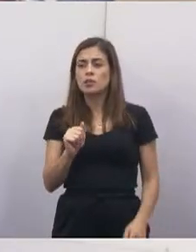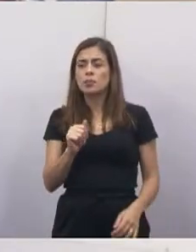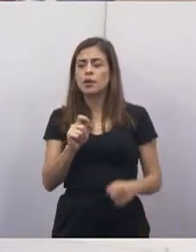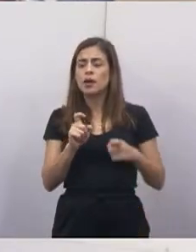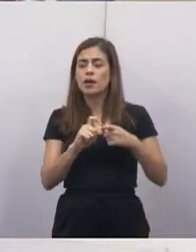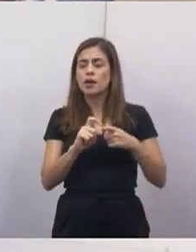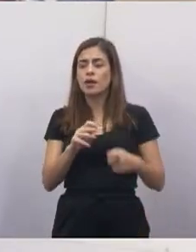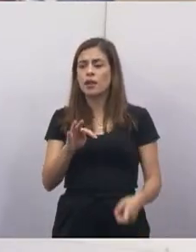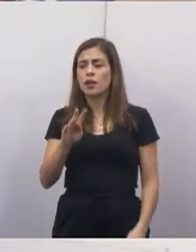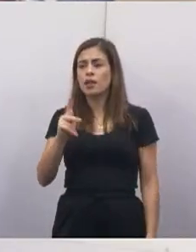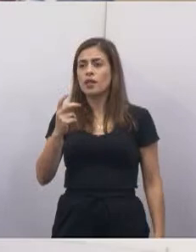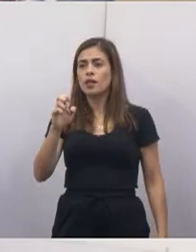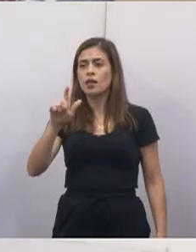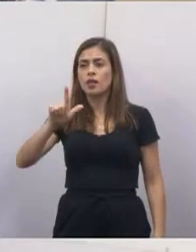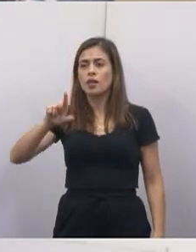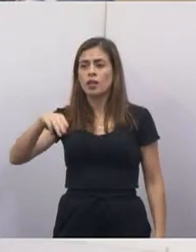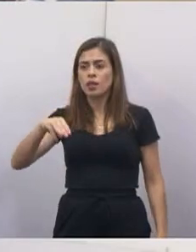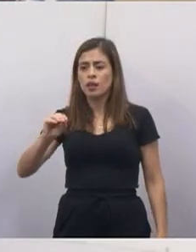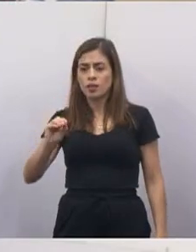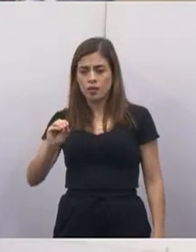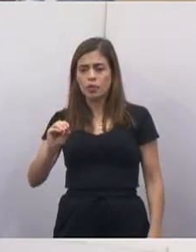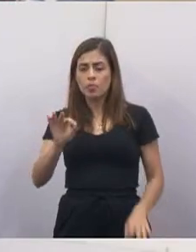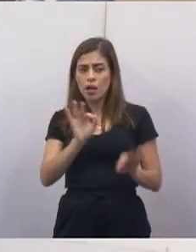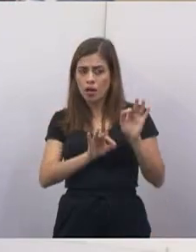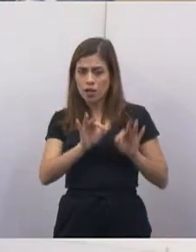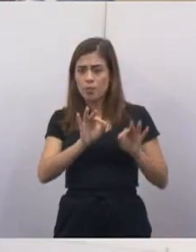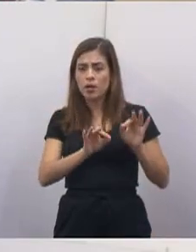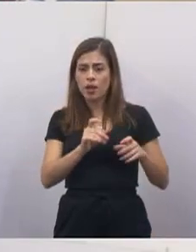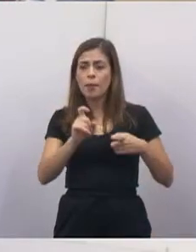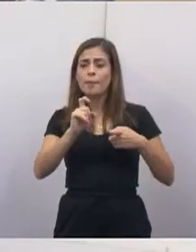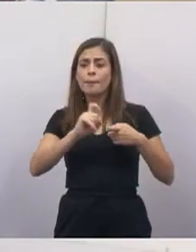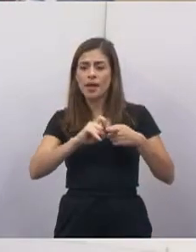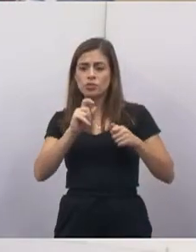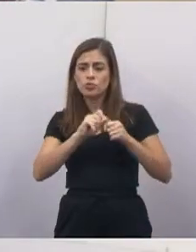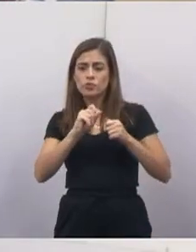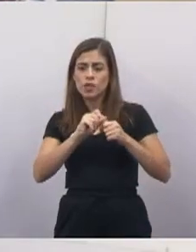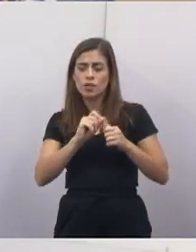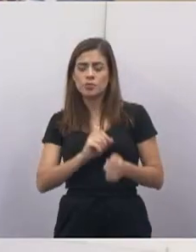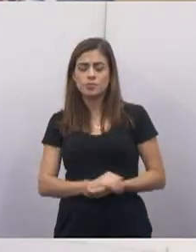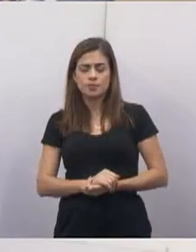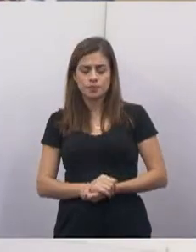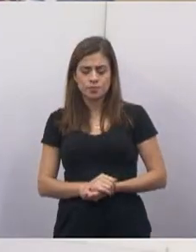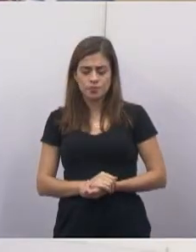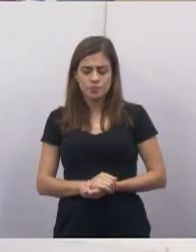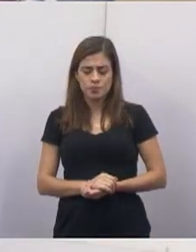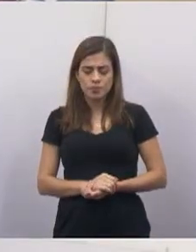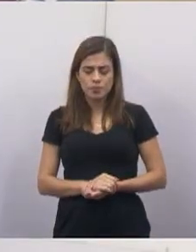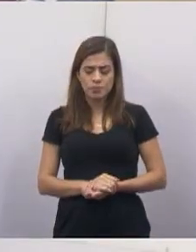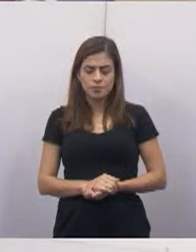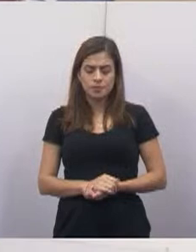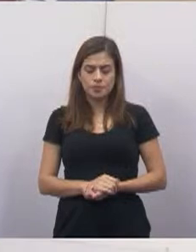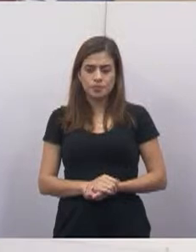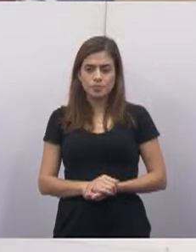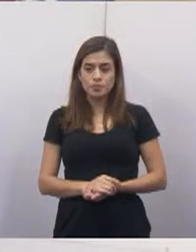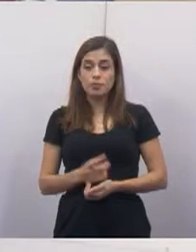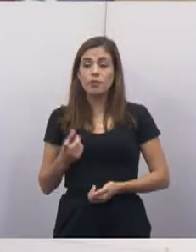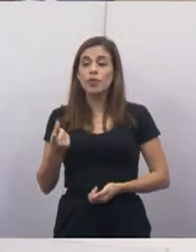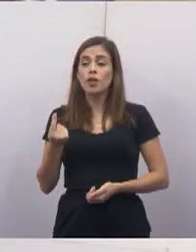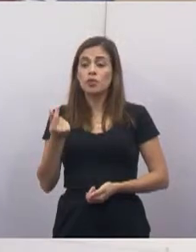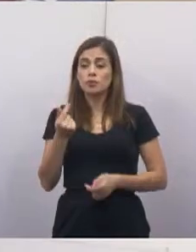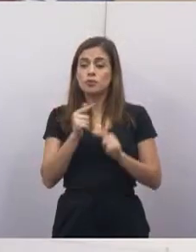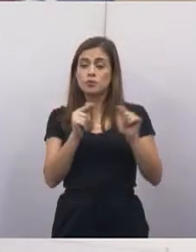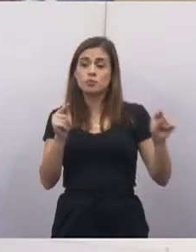elaborados pelos técnicos da diretoria de urgência, foram médicos que fizeram, e o dinheiro público precisa